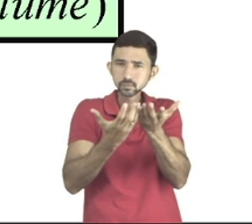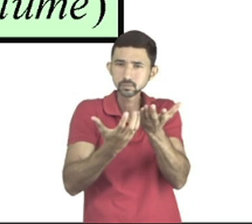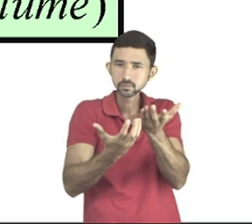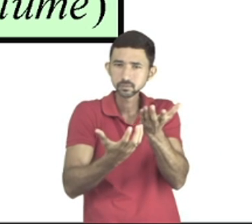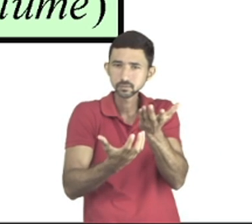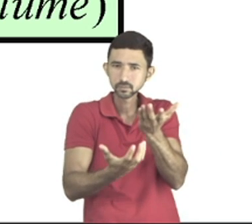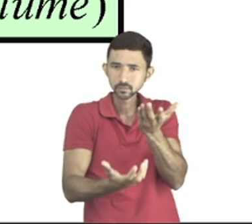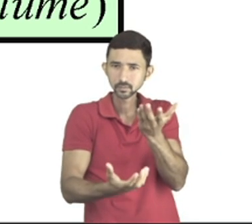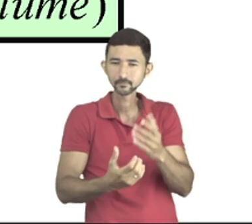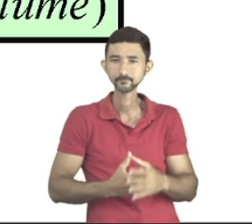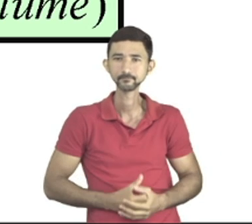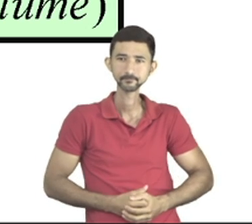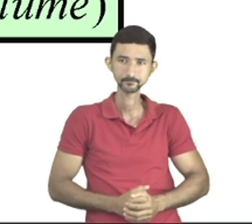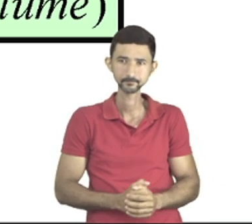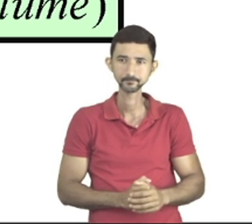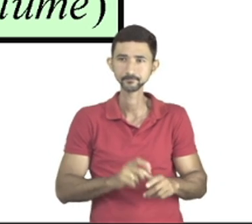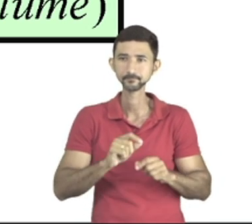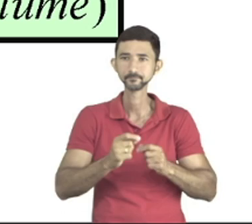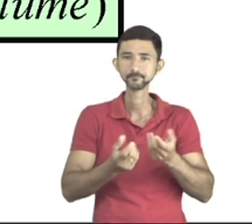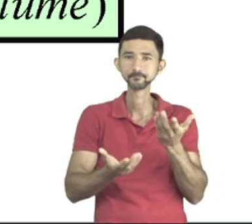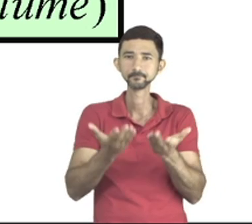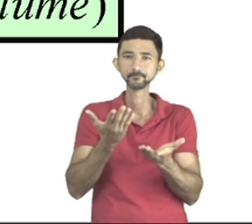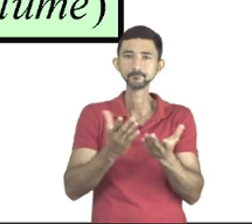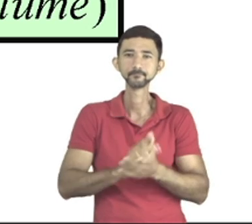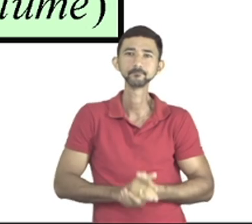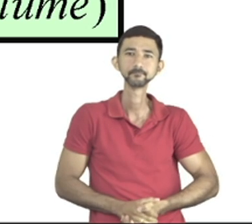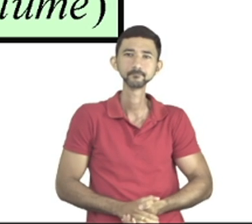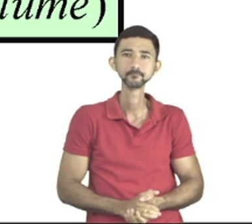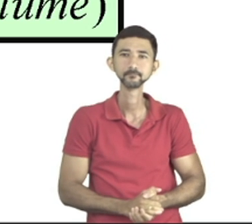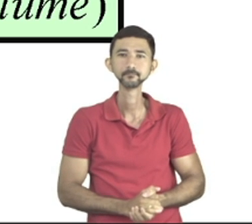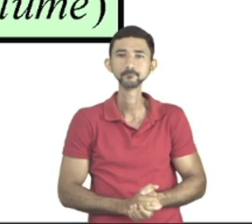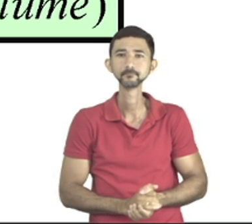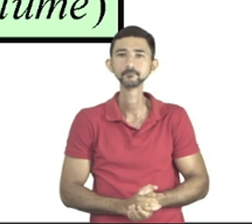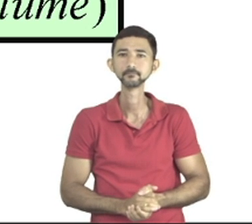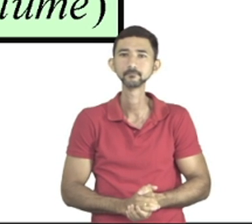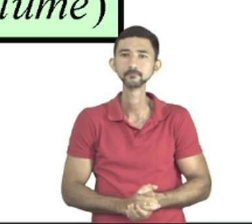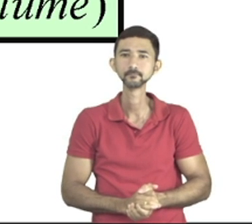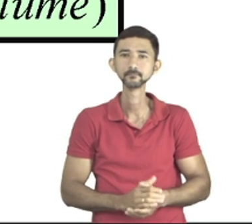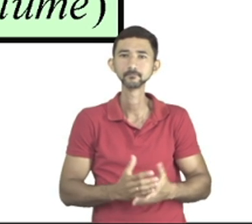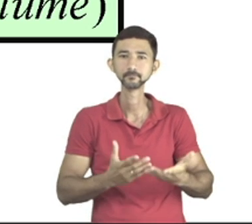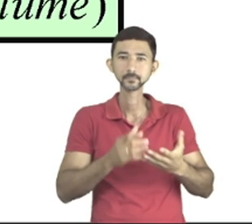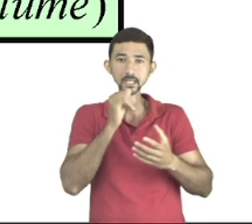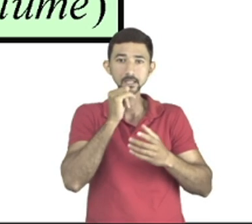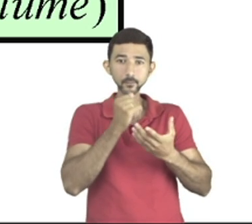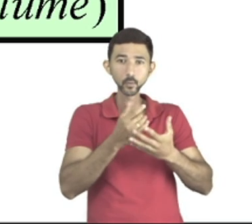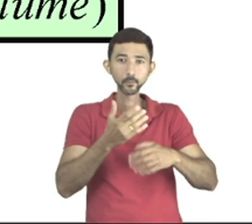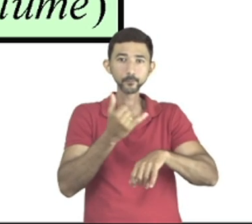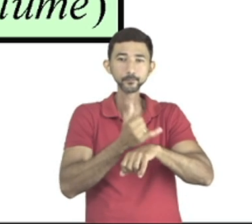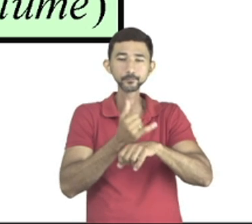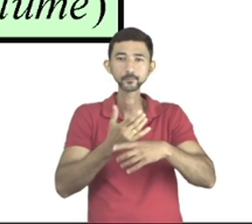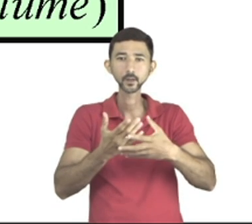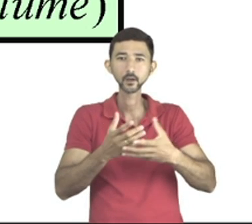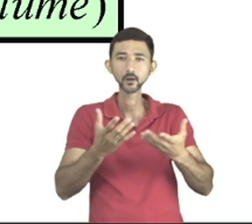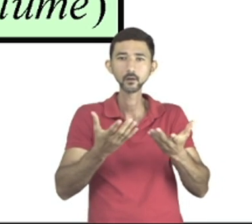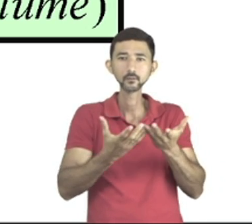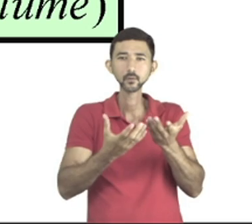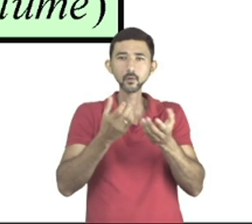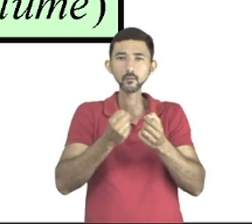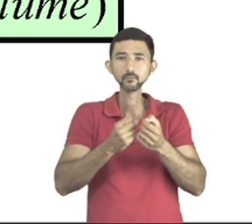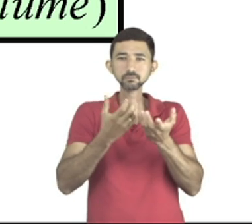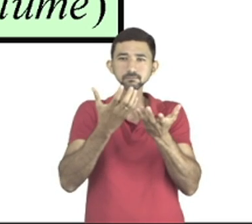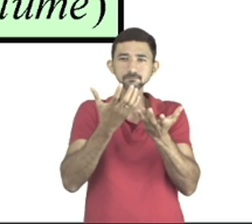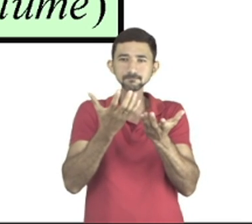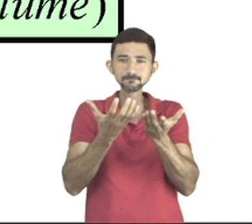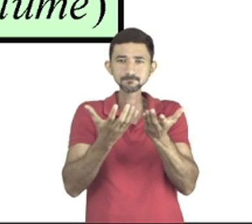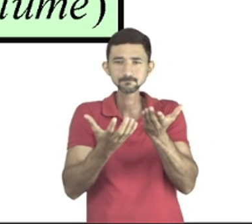Lembra aquela história que o pessoal diz, o que pesa mais? 1 quilo de chumbo, 1 quilo de isopor? Isopor é grandão, porque tem muitos poros,